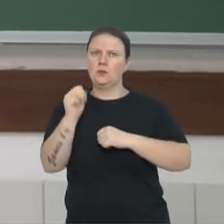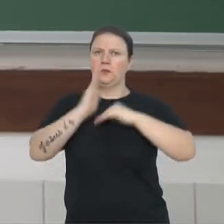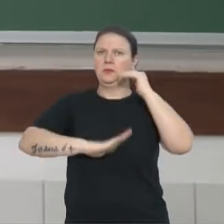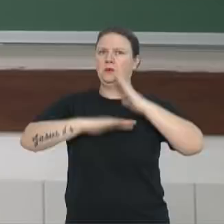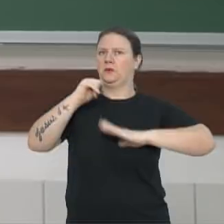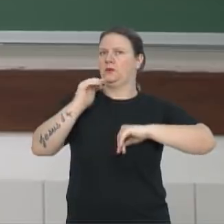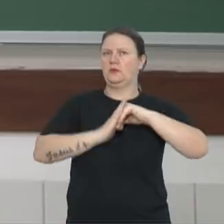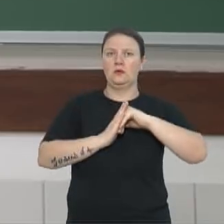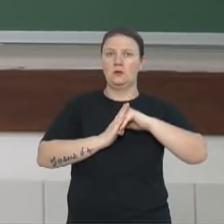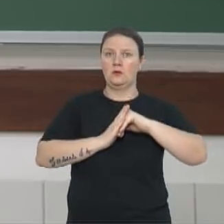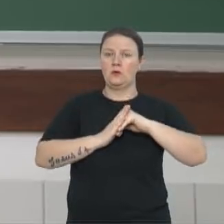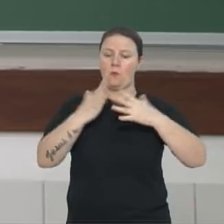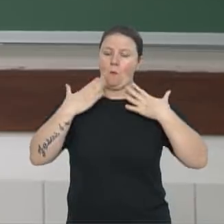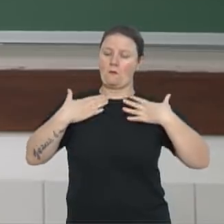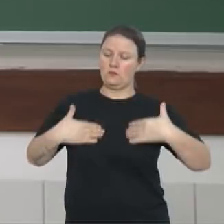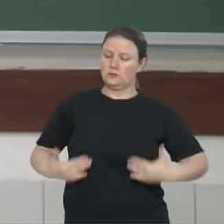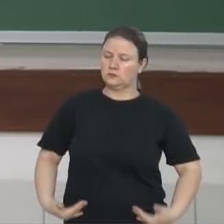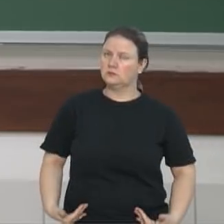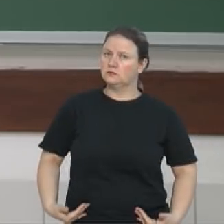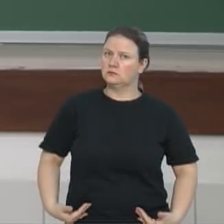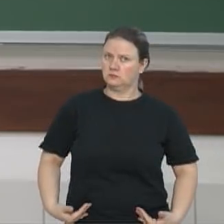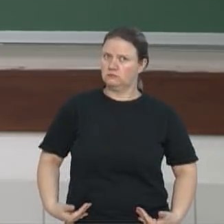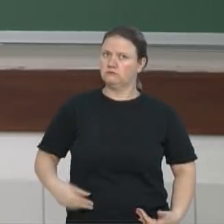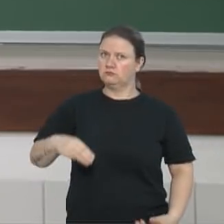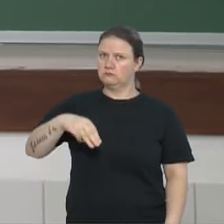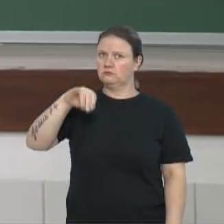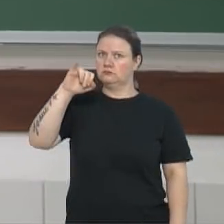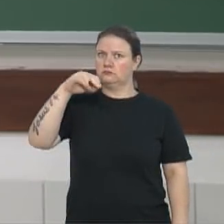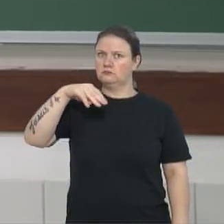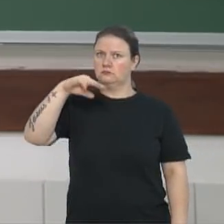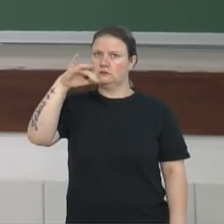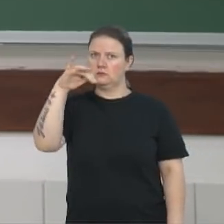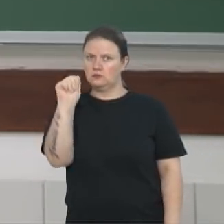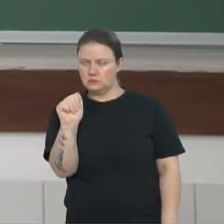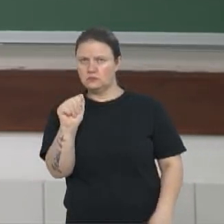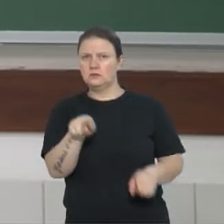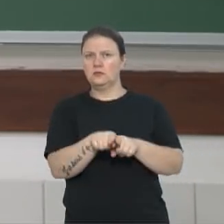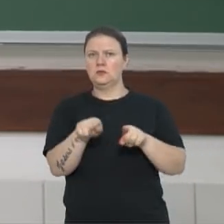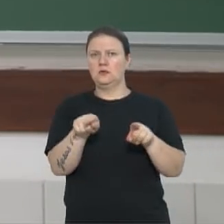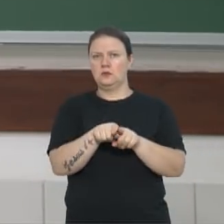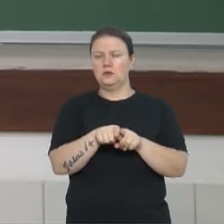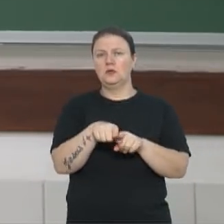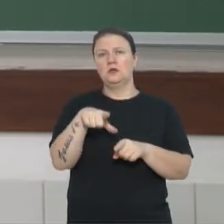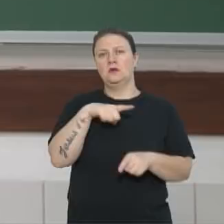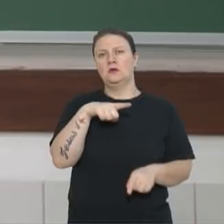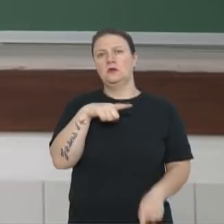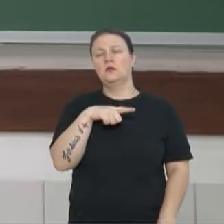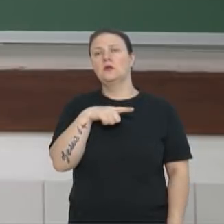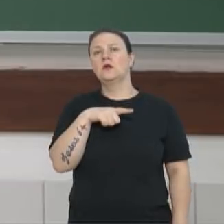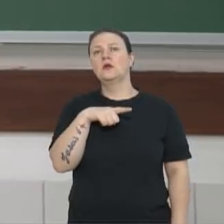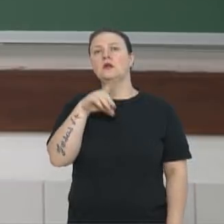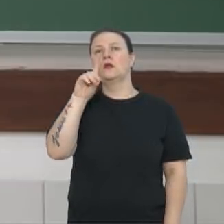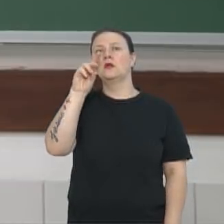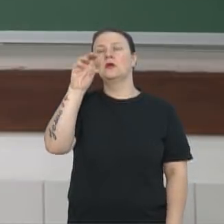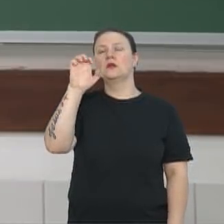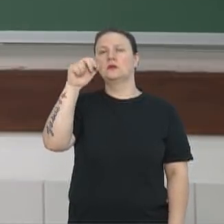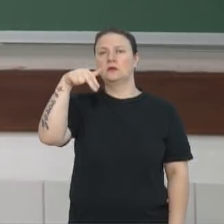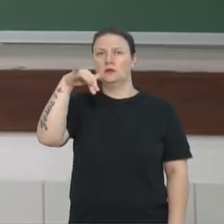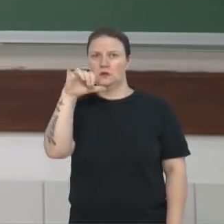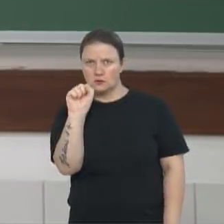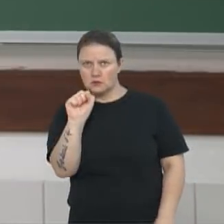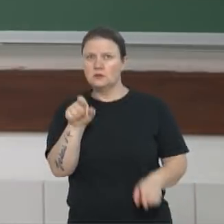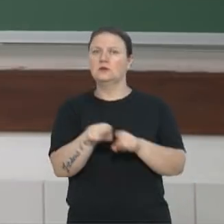seu ofício artístico. Por exemplo, Denise Stoklos, da cidade de Irati. Aqui